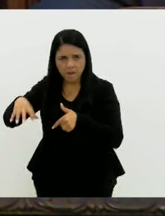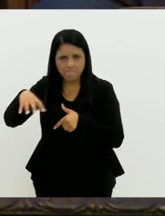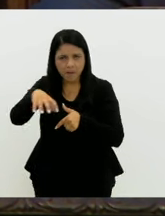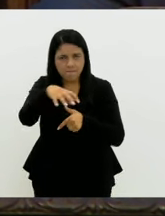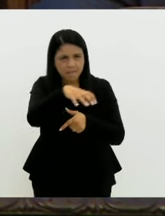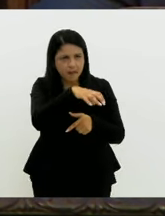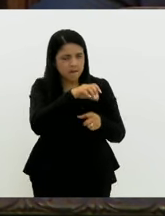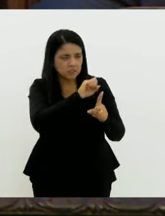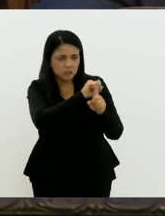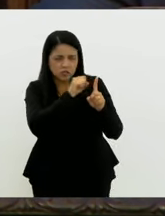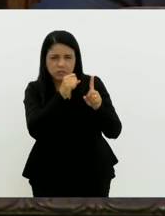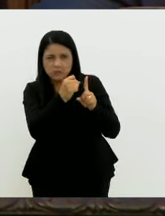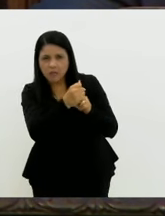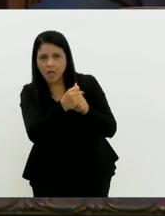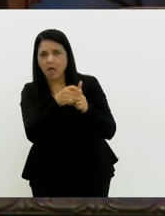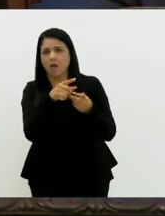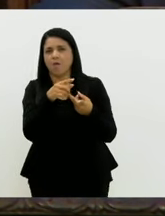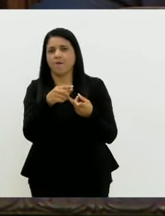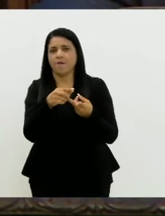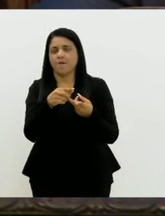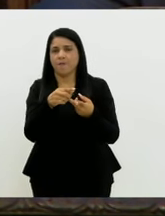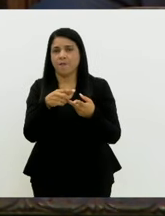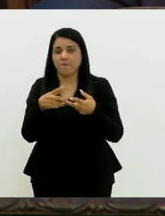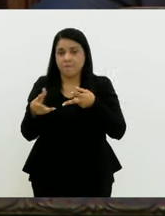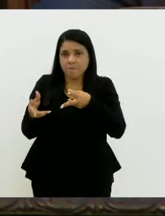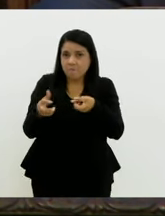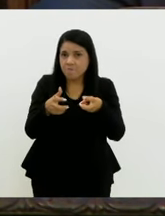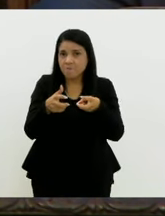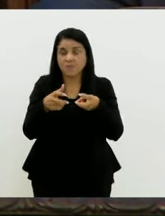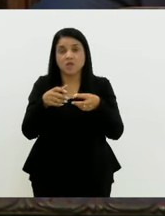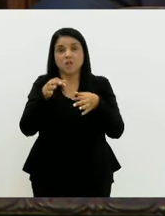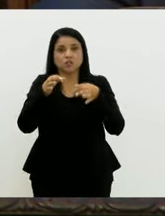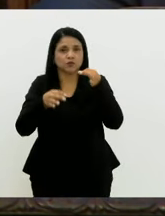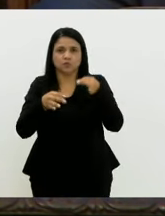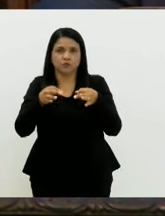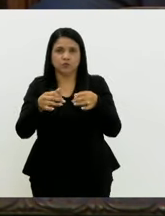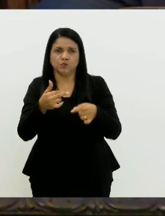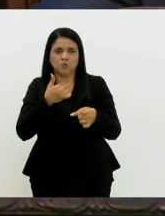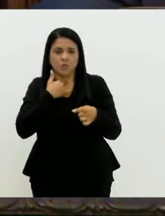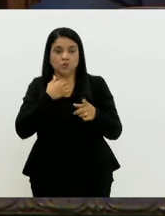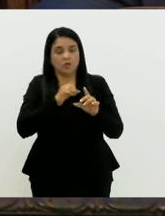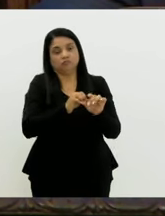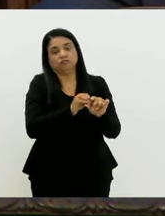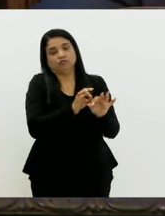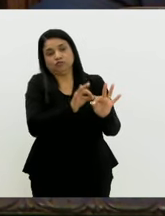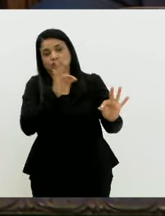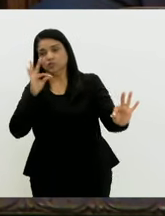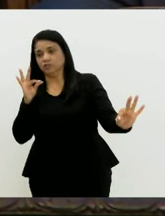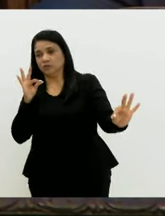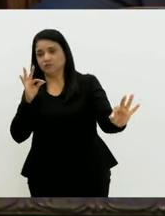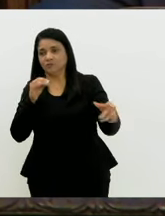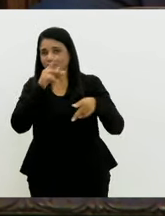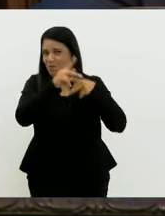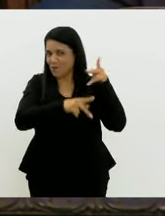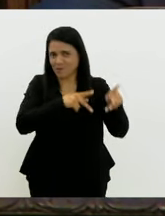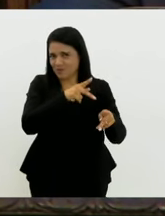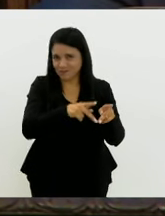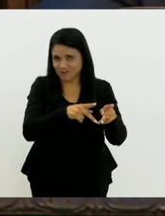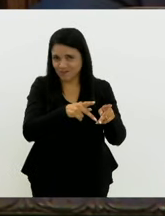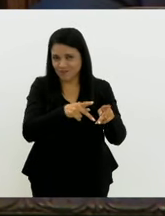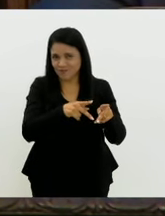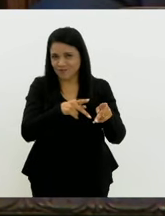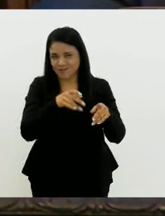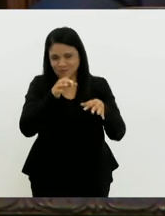sociais. Vemos que a justiça não pode estar distante do povo, não pode ser aquela justiça fechada